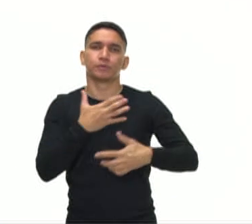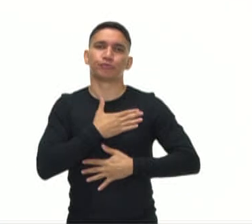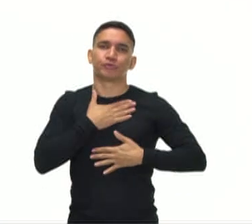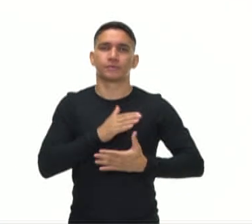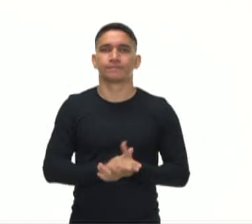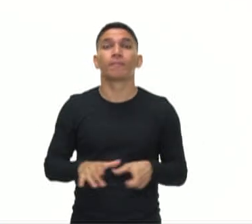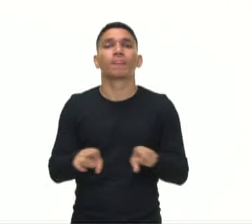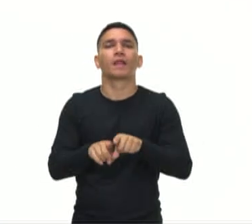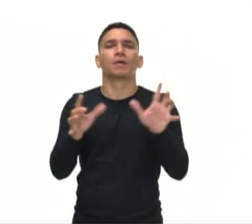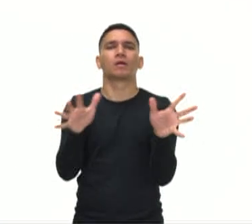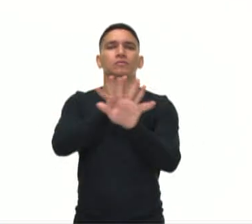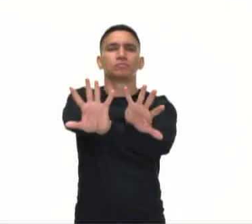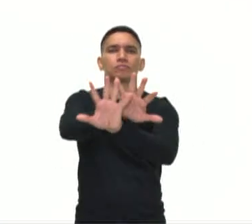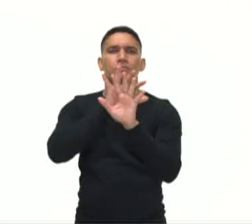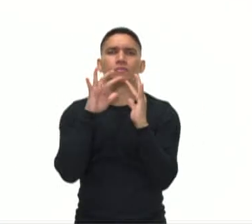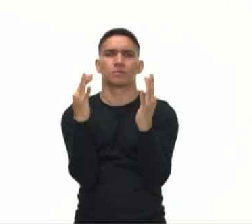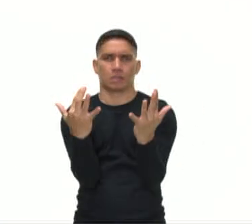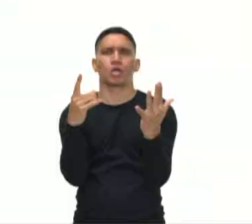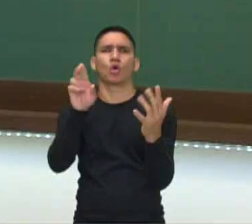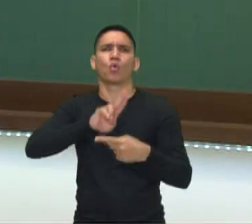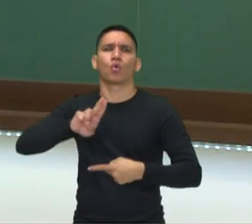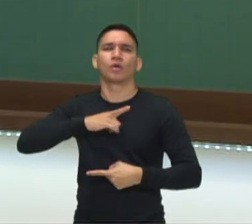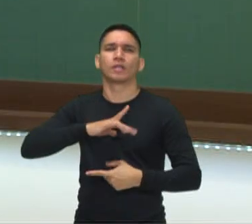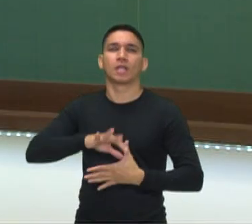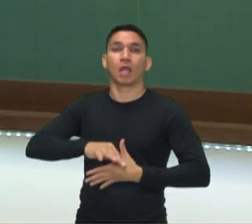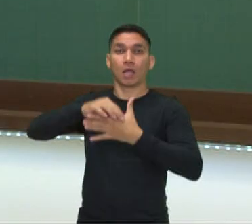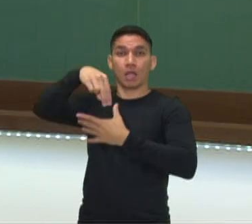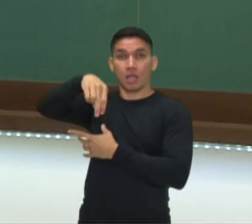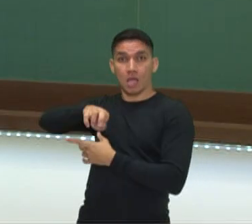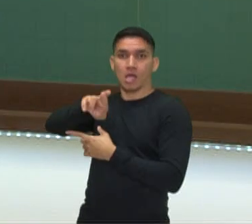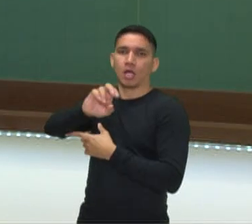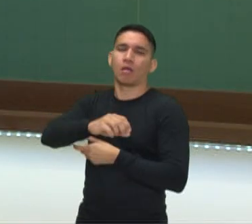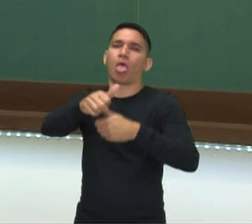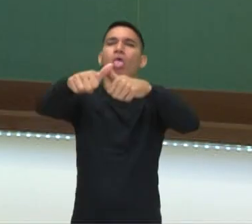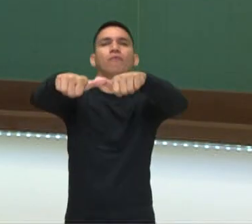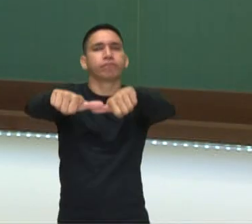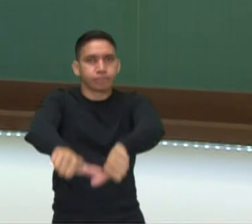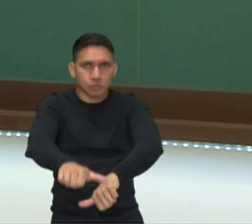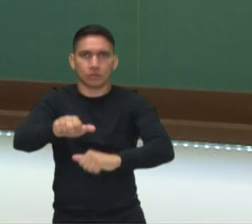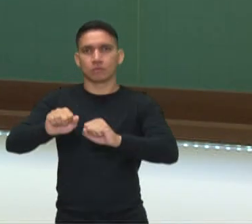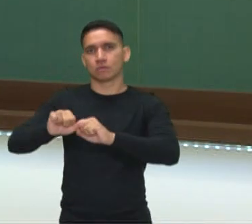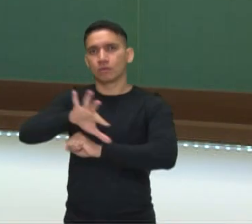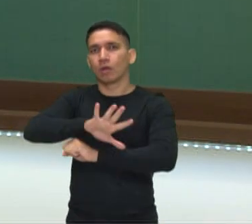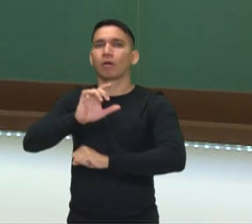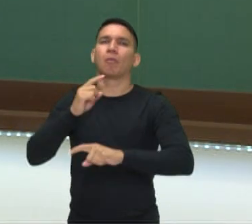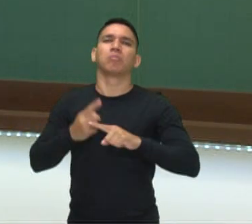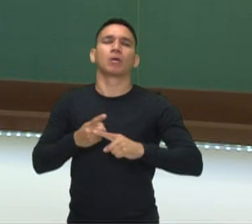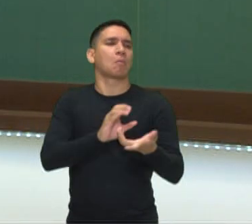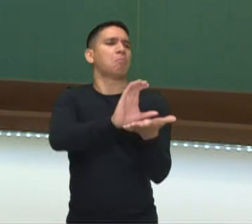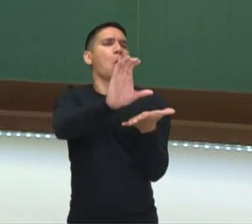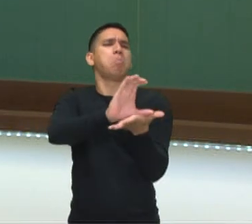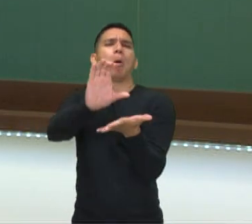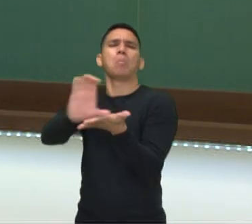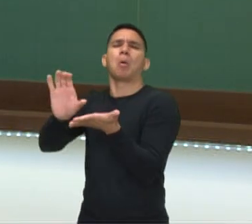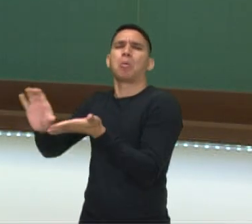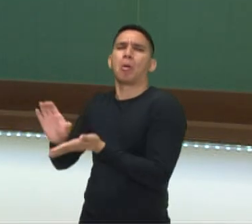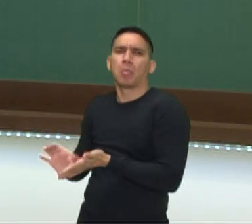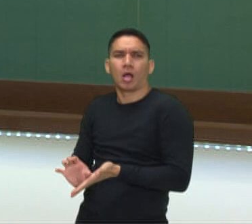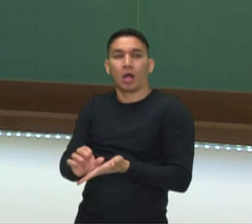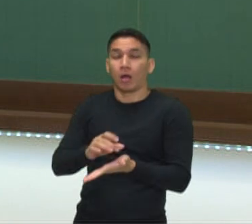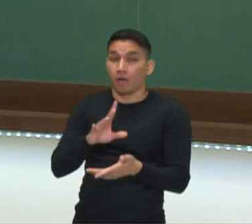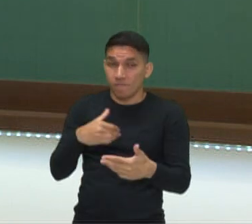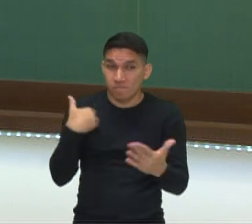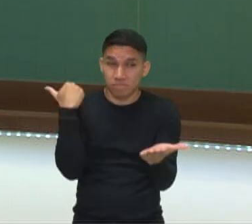do Coliseu. Nós vimos que Nero acabou afundando Roma com esse excesso de gastos, penalizou o povo com